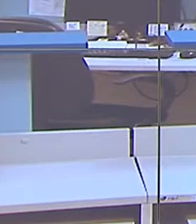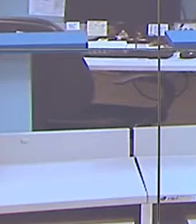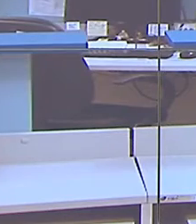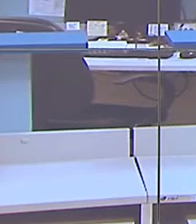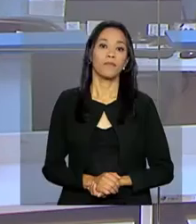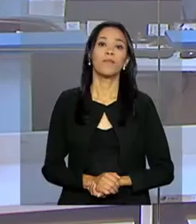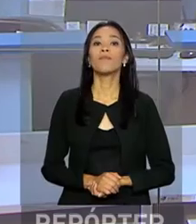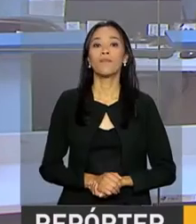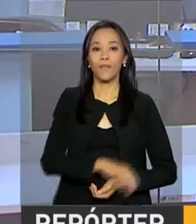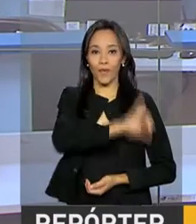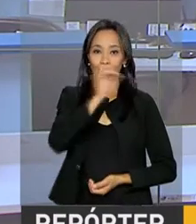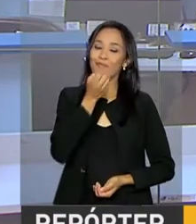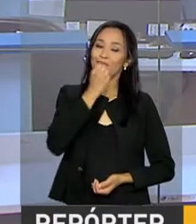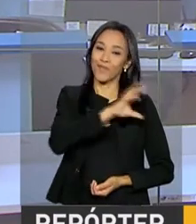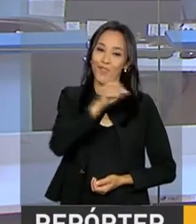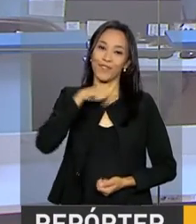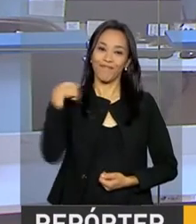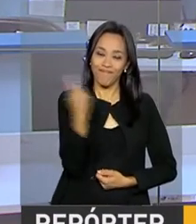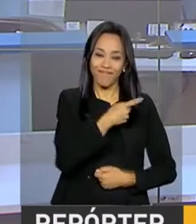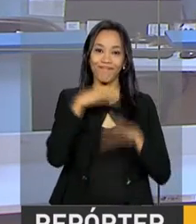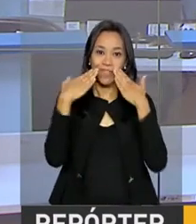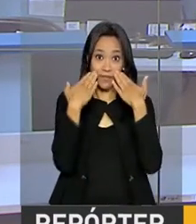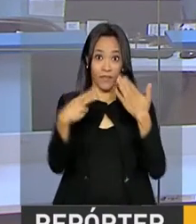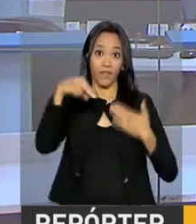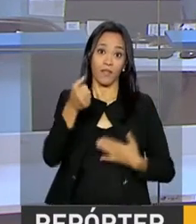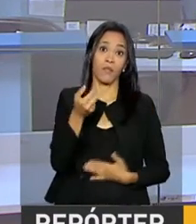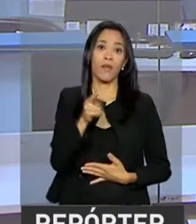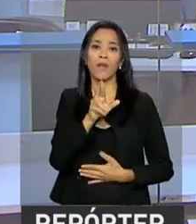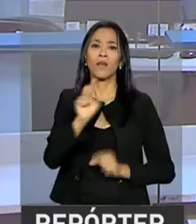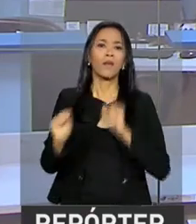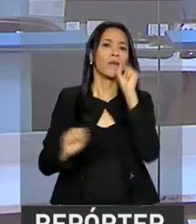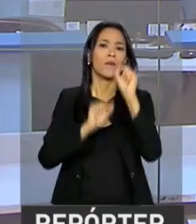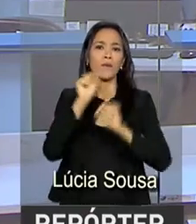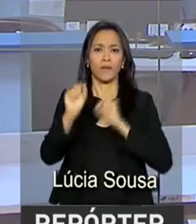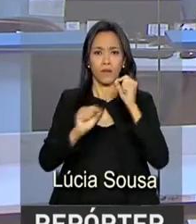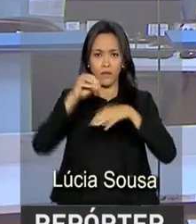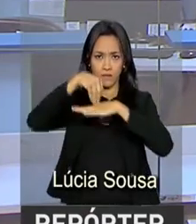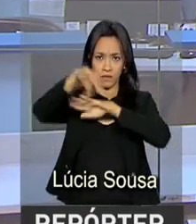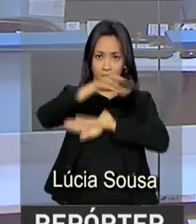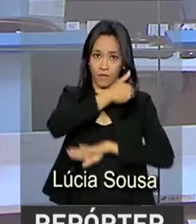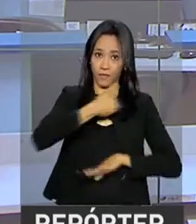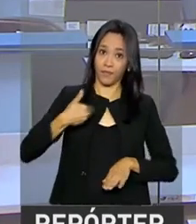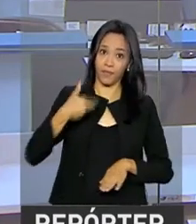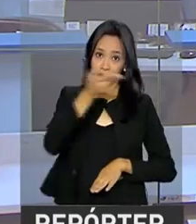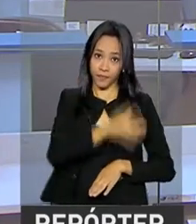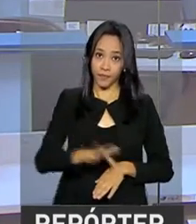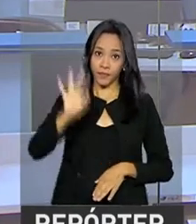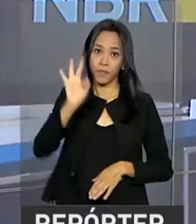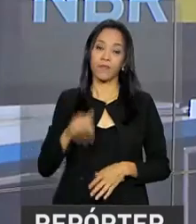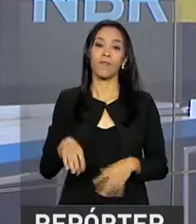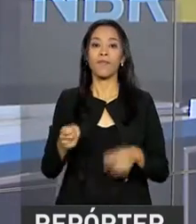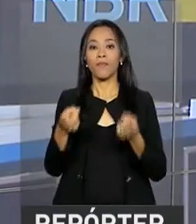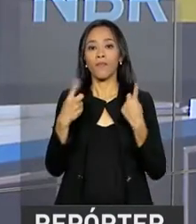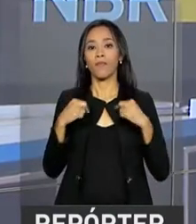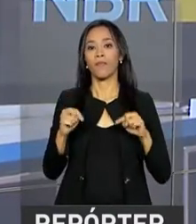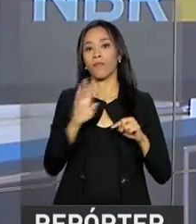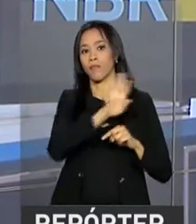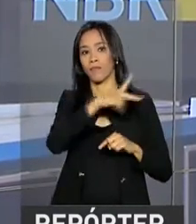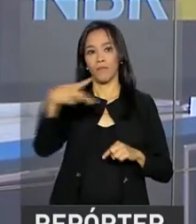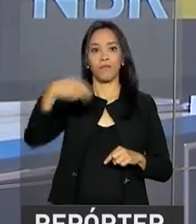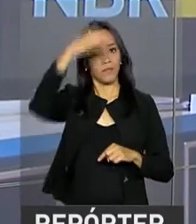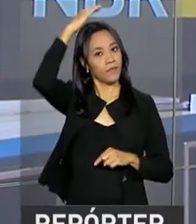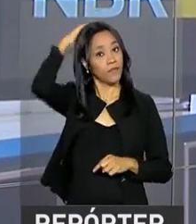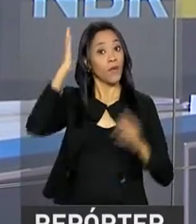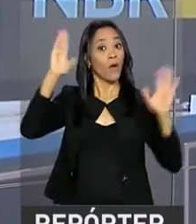olá bom dia estamos de volta com o repórter nbr e as notícias do governo federal o presidente michel temer